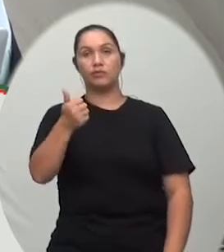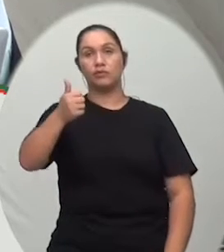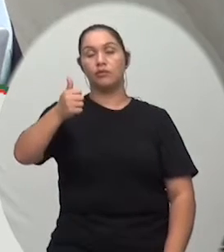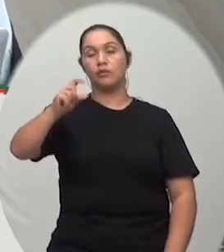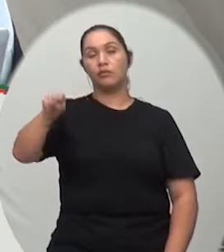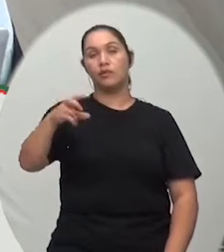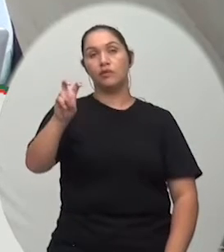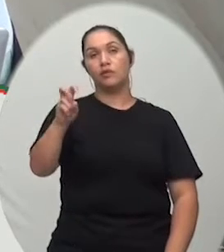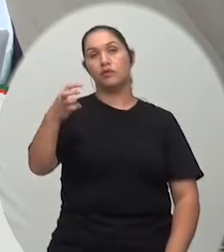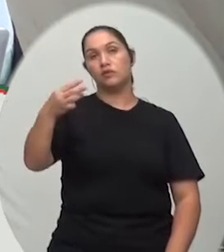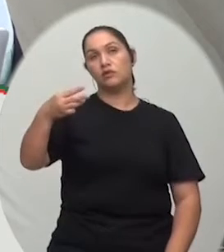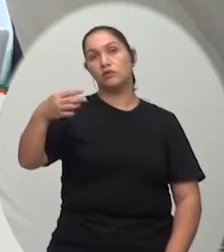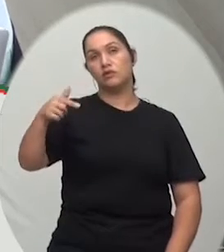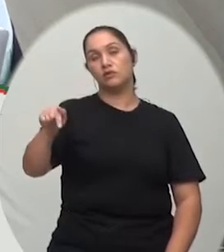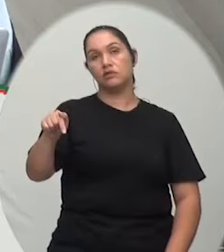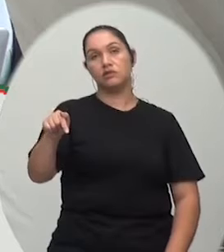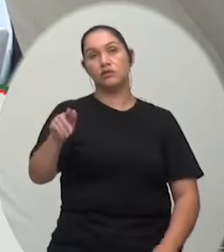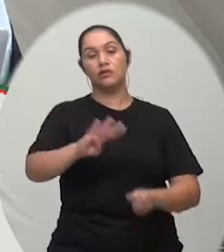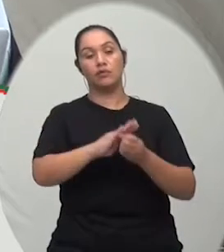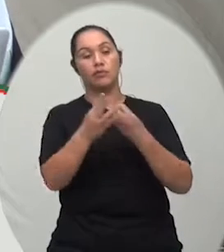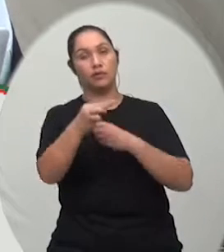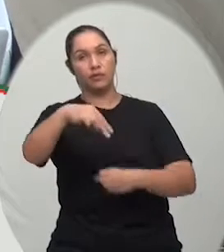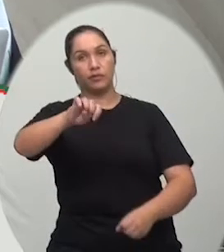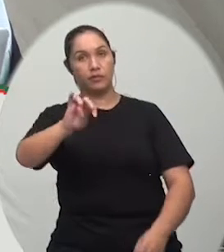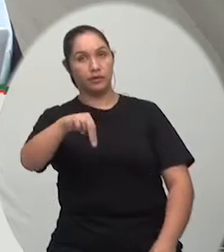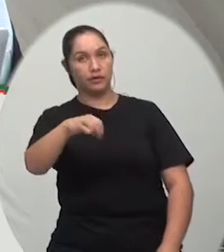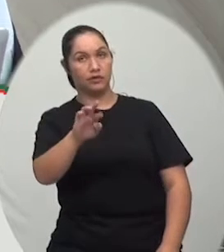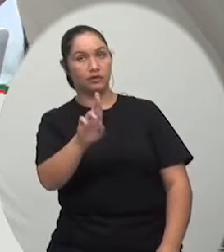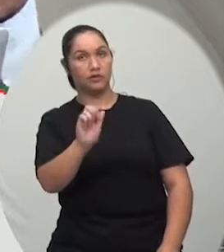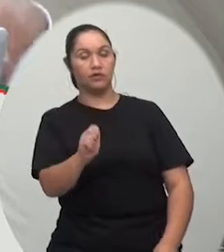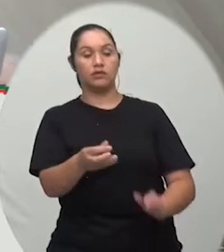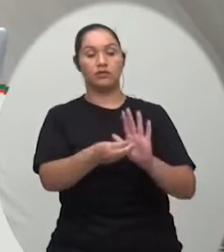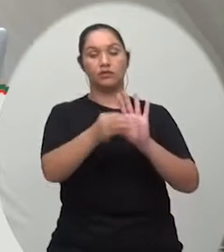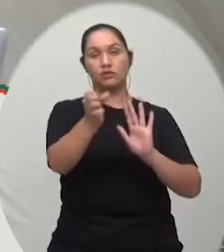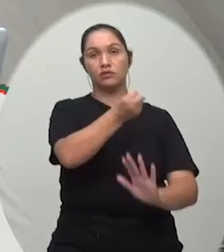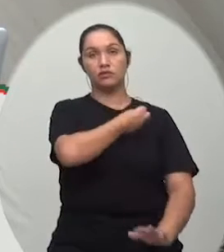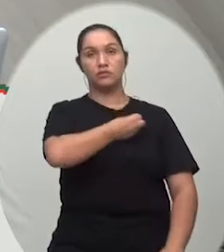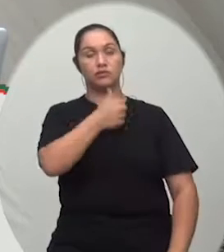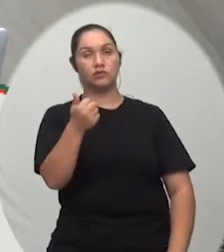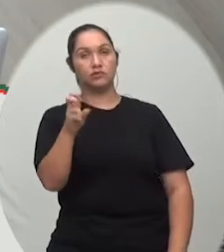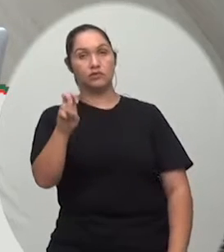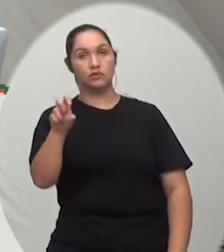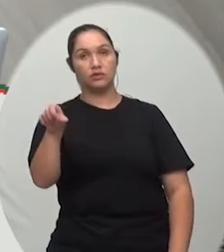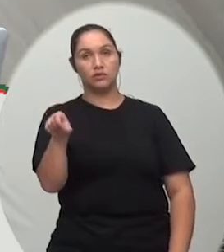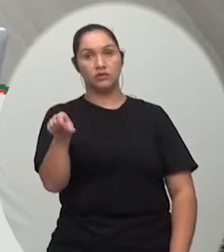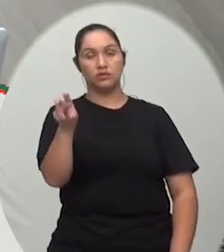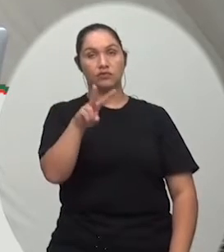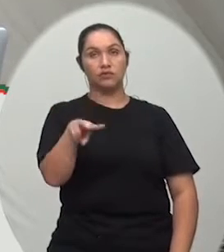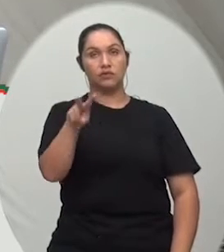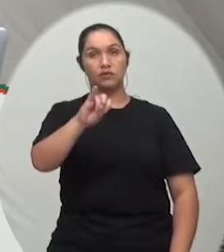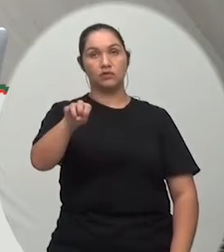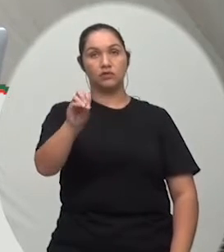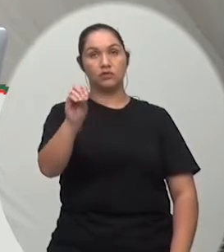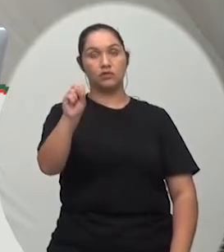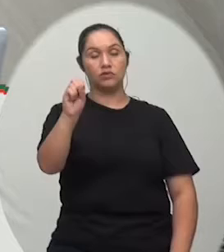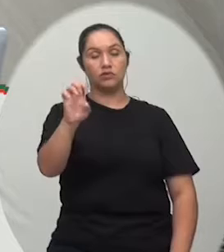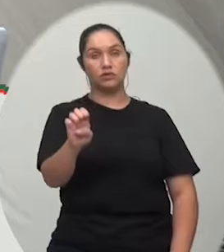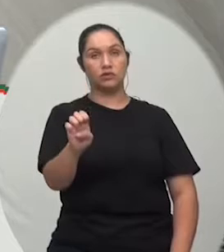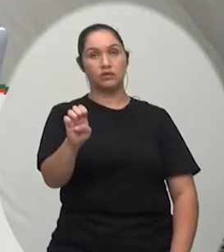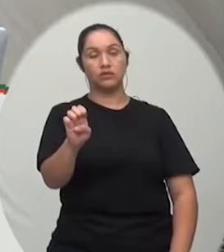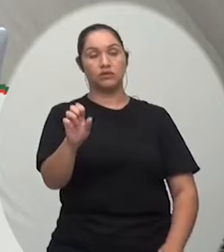1537, bairro Cidade Mineira Nova. Indicação número 159/2019, autor José Paulo